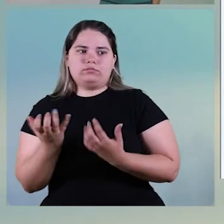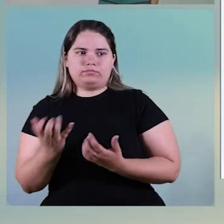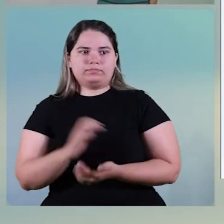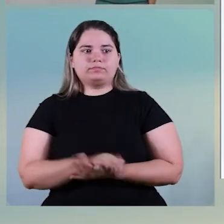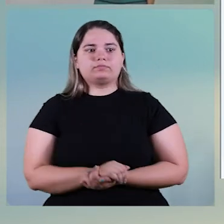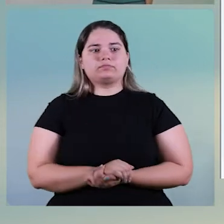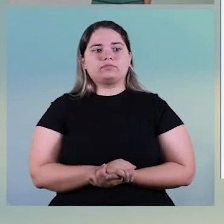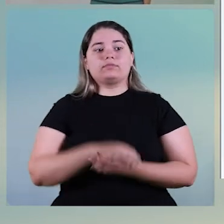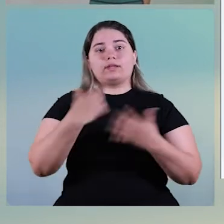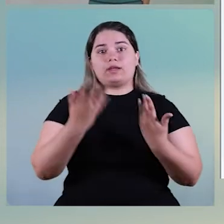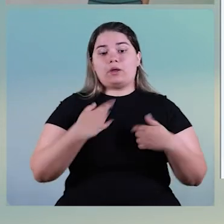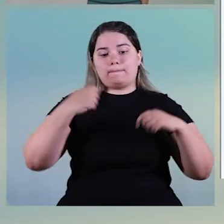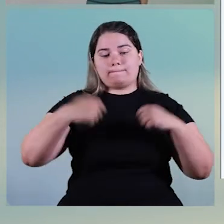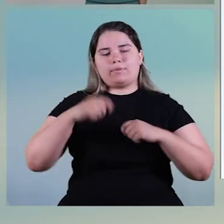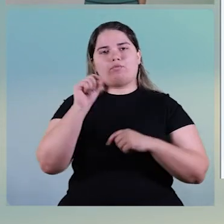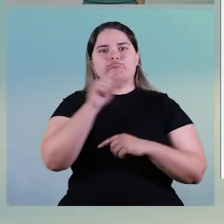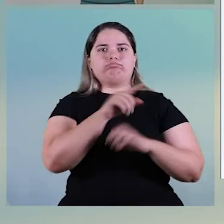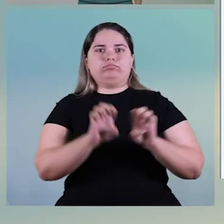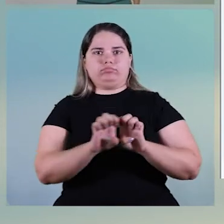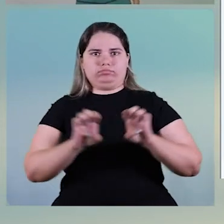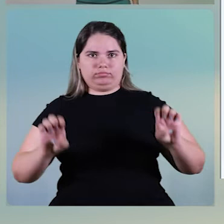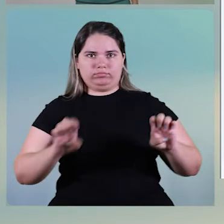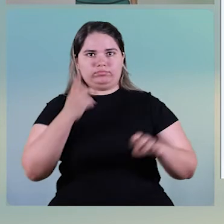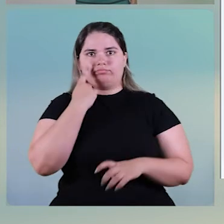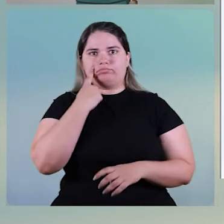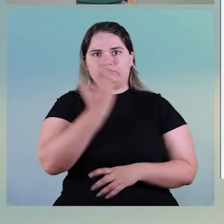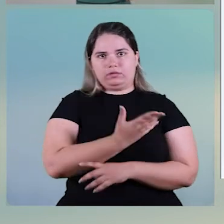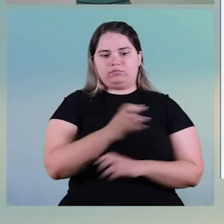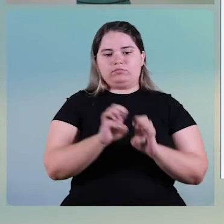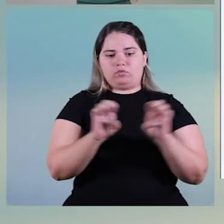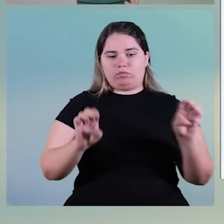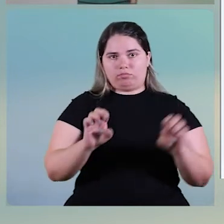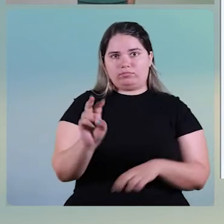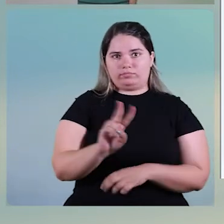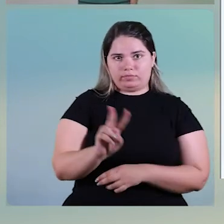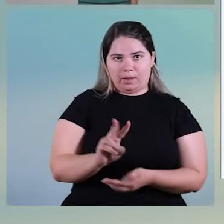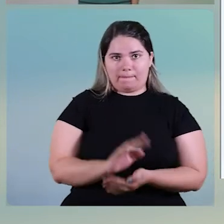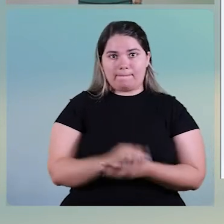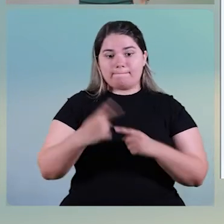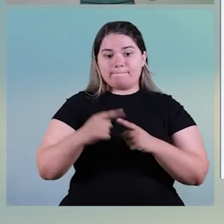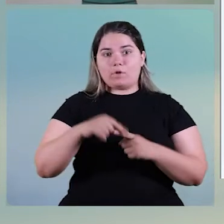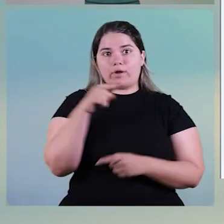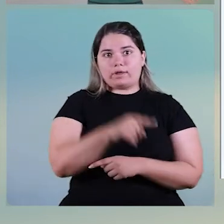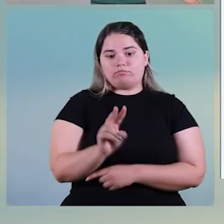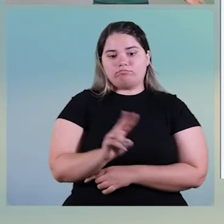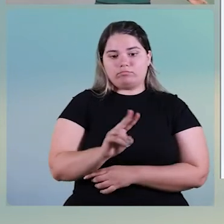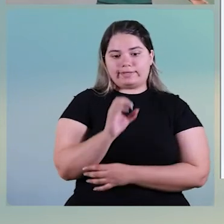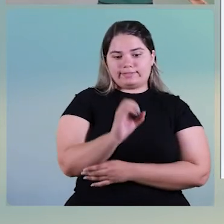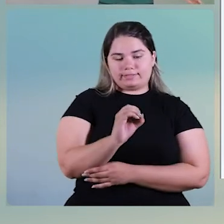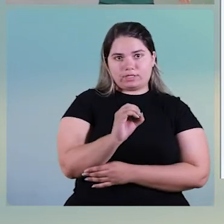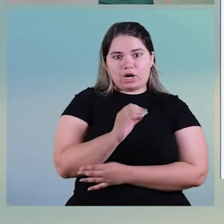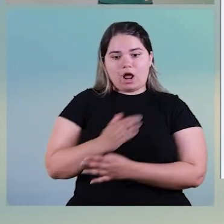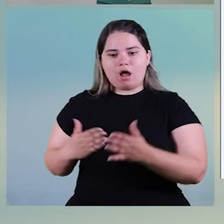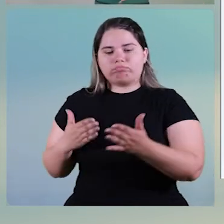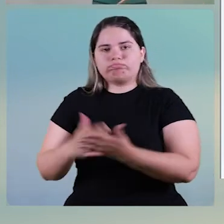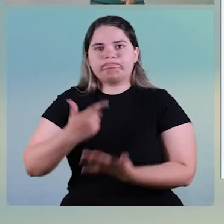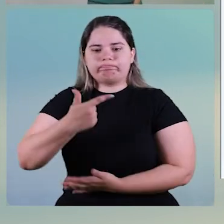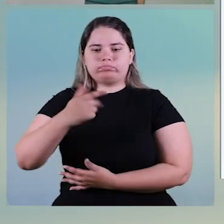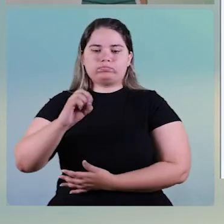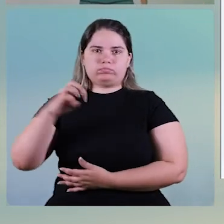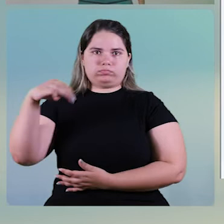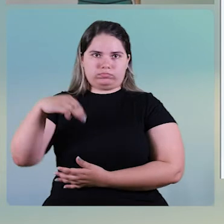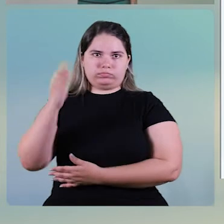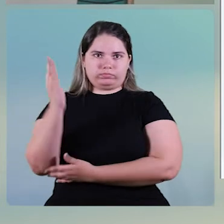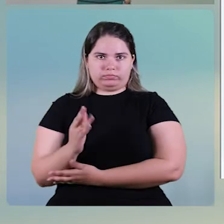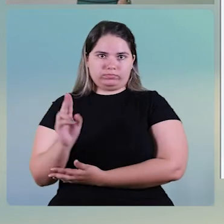por segundo. E aí eu vou precisar dessas equações, né? A equação da velocidade, porque ele vai da velocidade zero até chegar em 20 metros